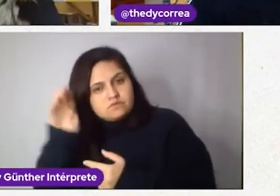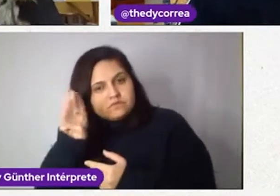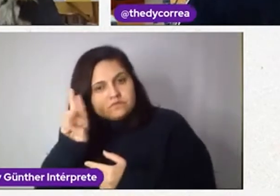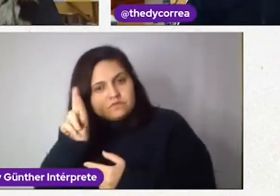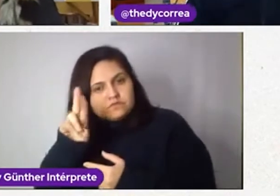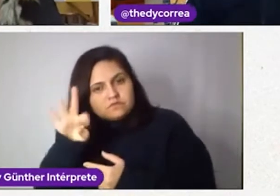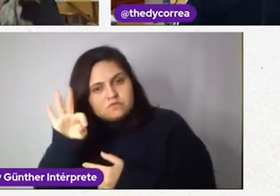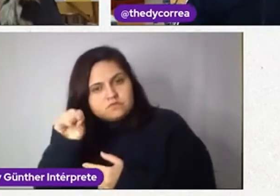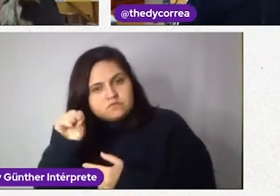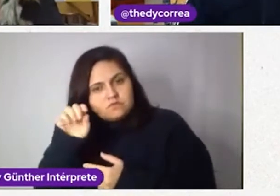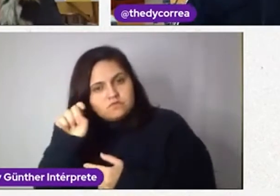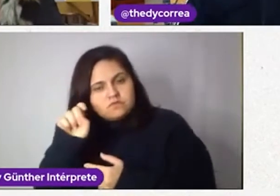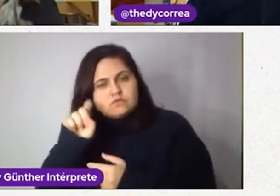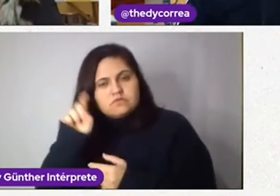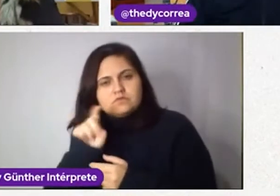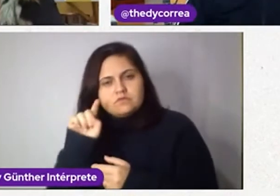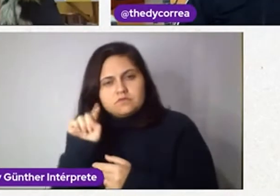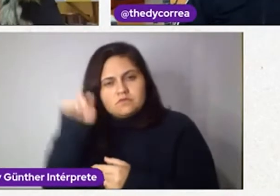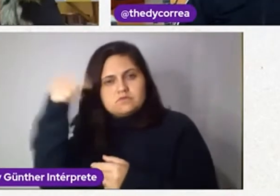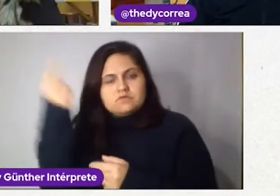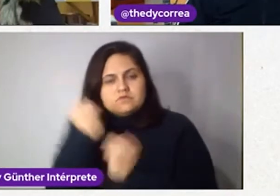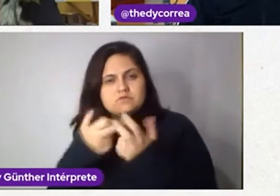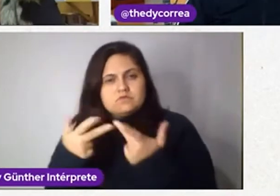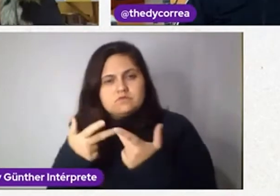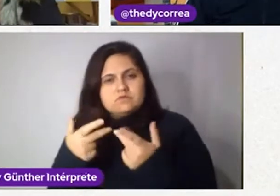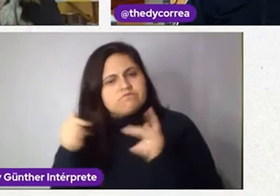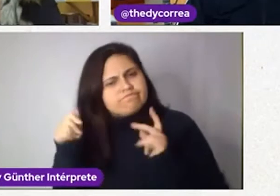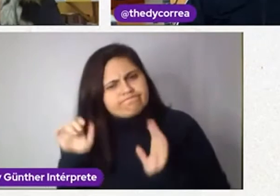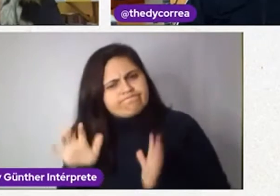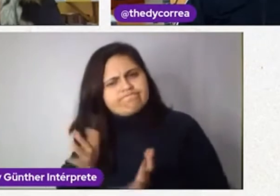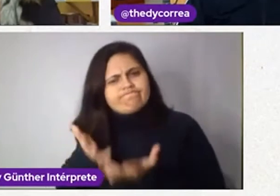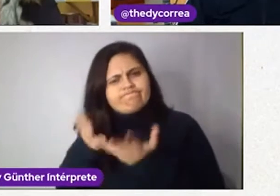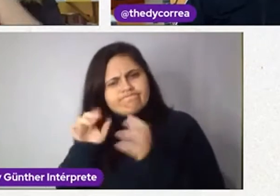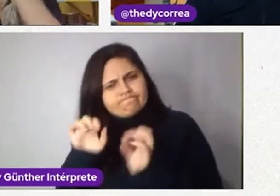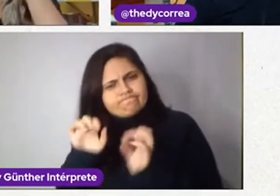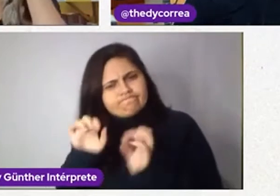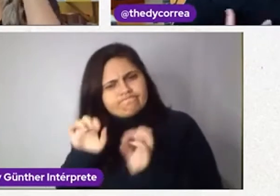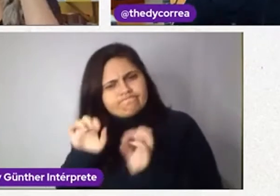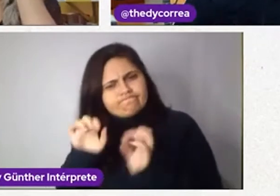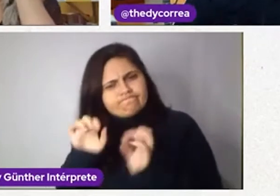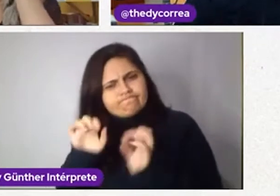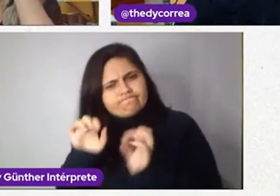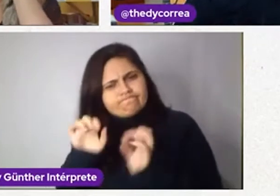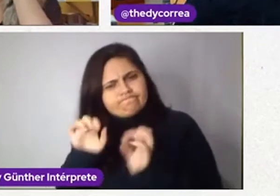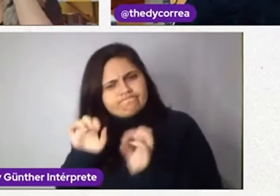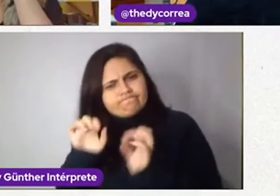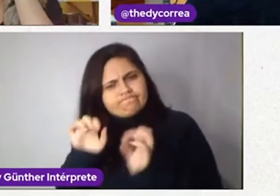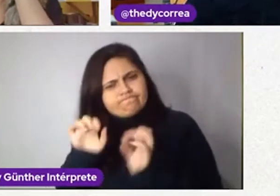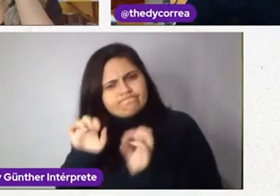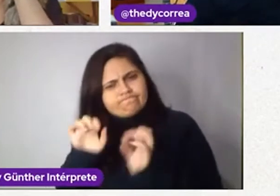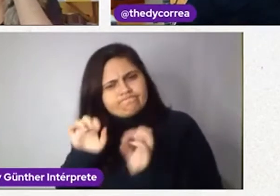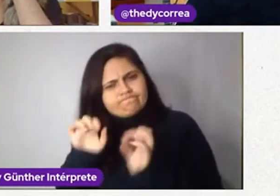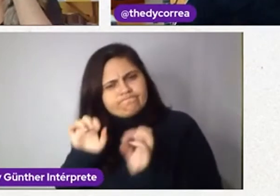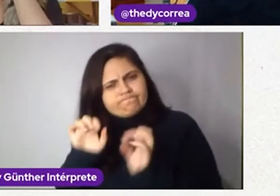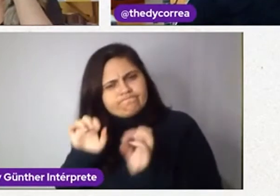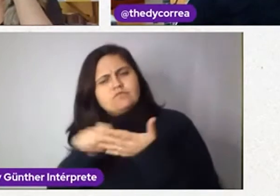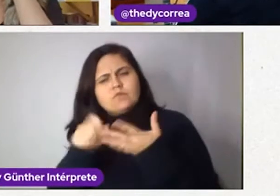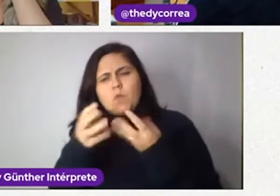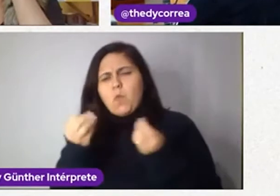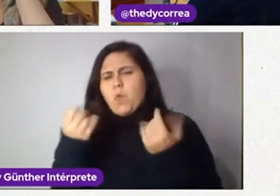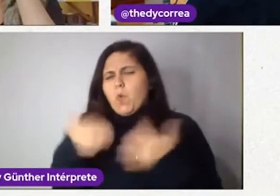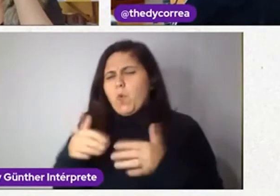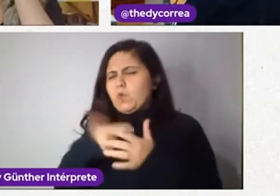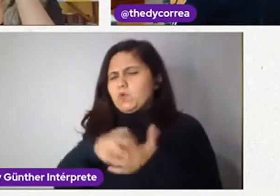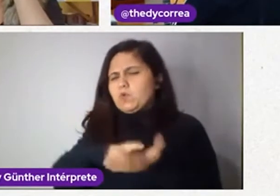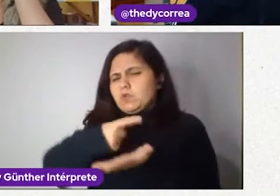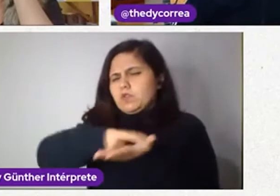coisa, e fui estimulado por um amigo que falou, pô, tu deve ter escritos guardados, tu tem os cadernos,